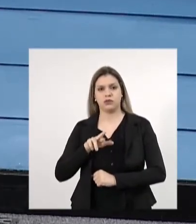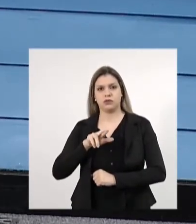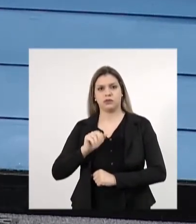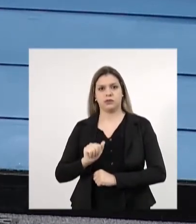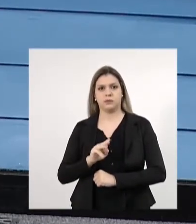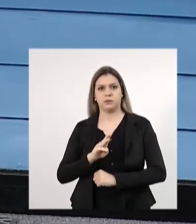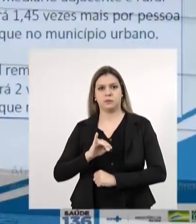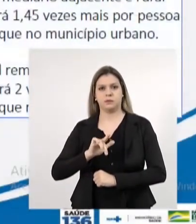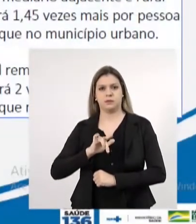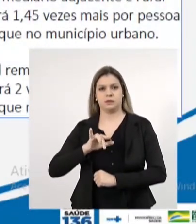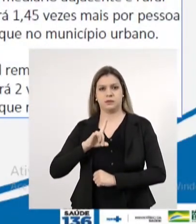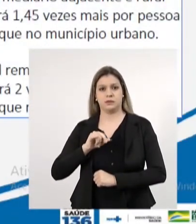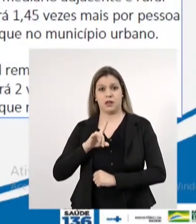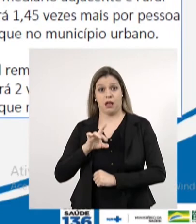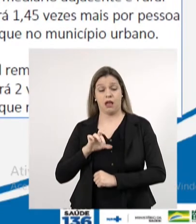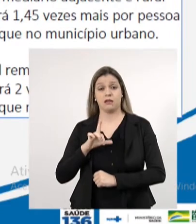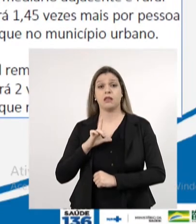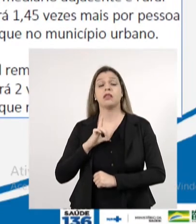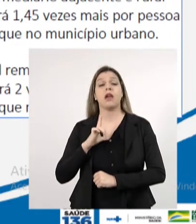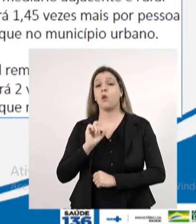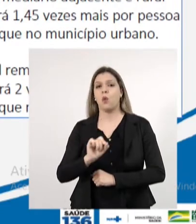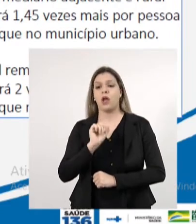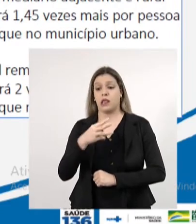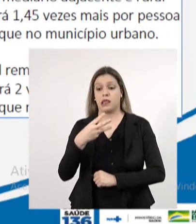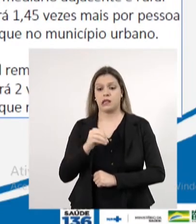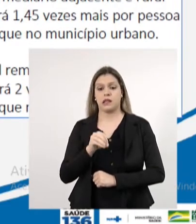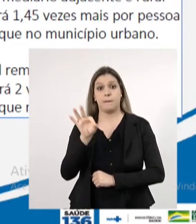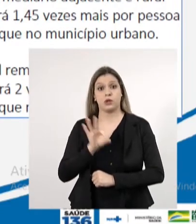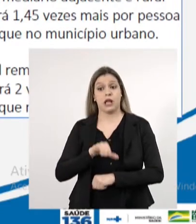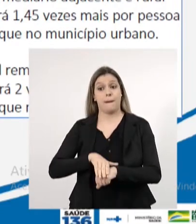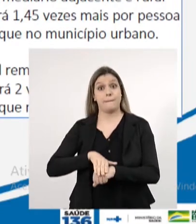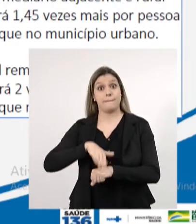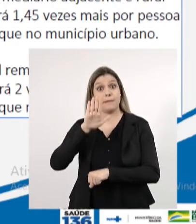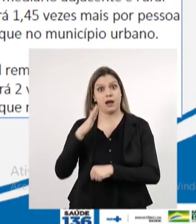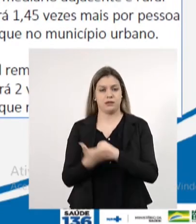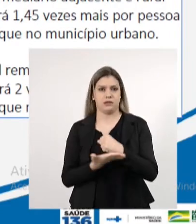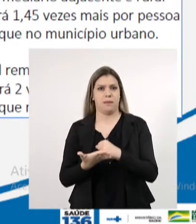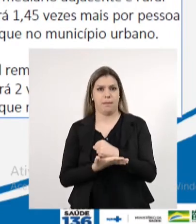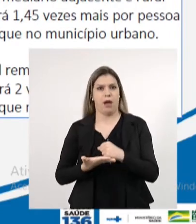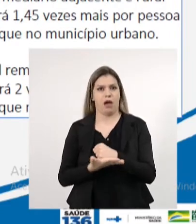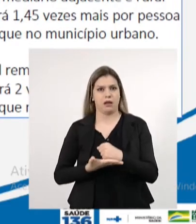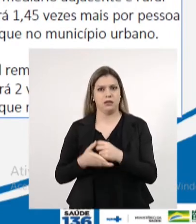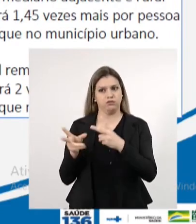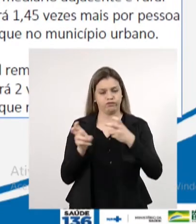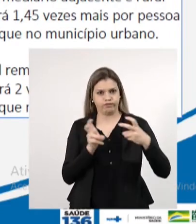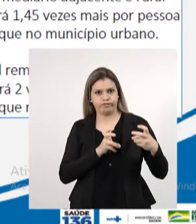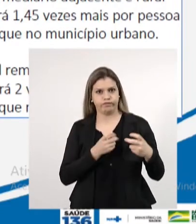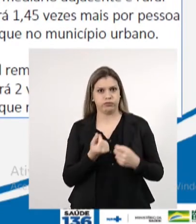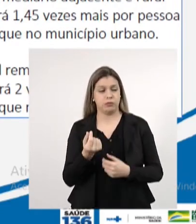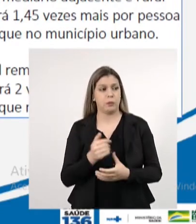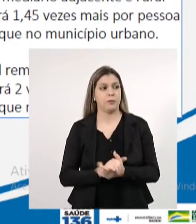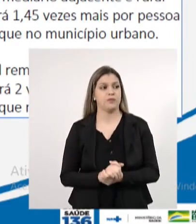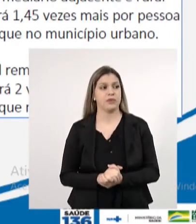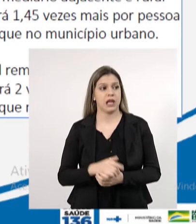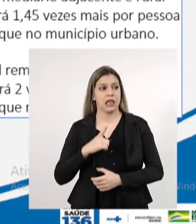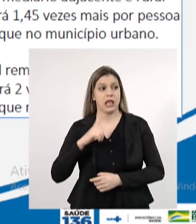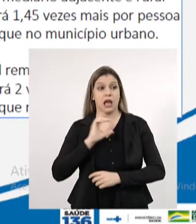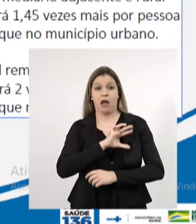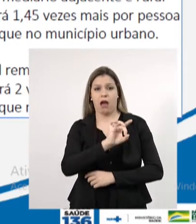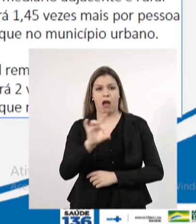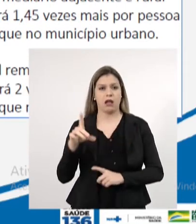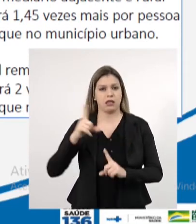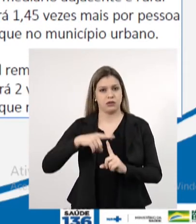a mais do valor da base de captação. E, relacionado a cada estratificação de tipologia do